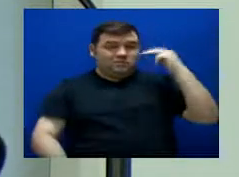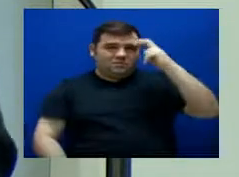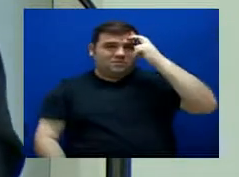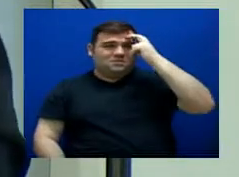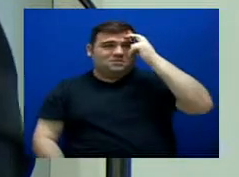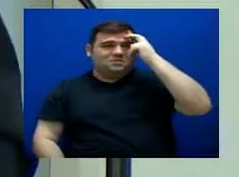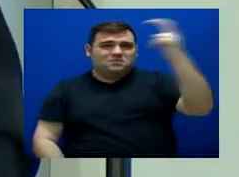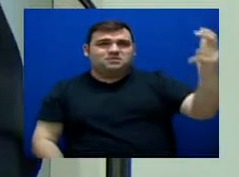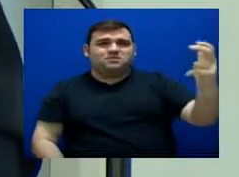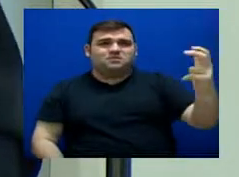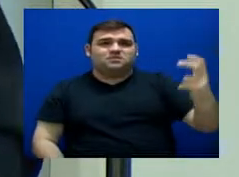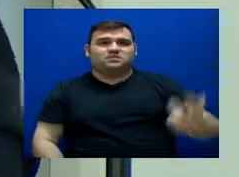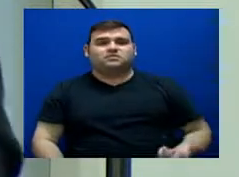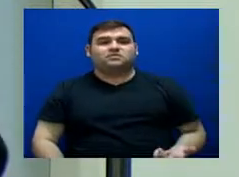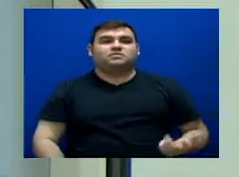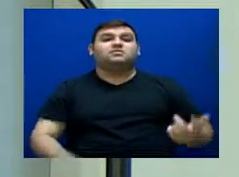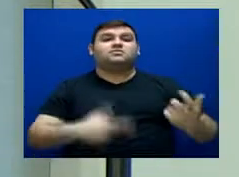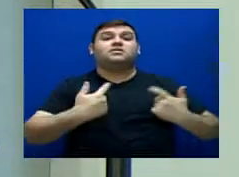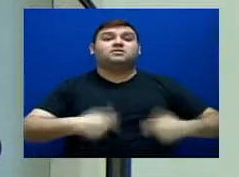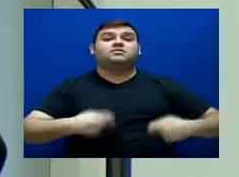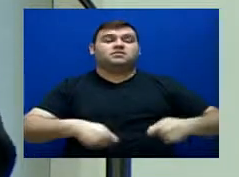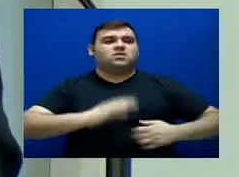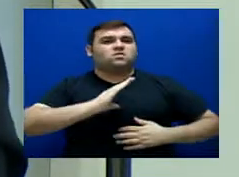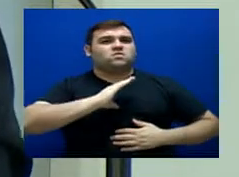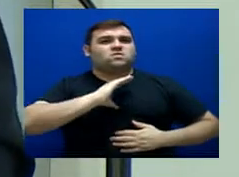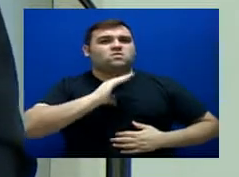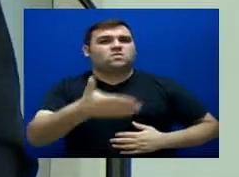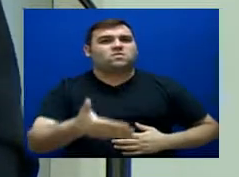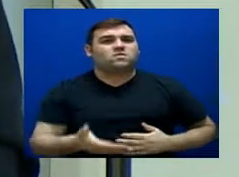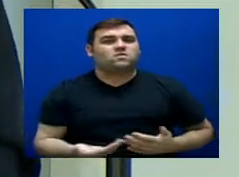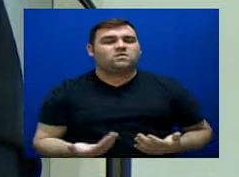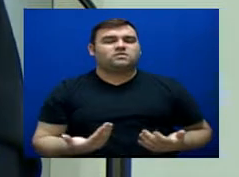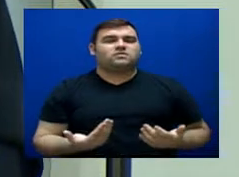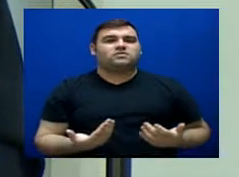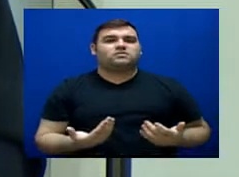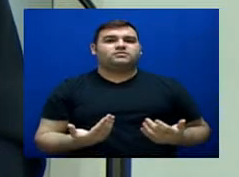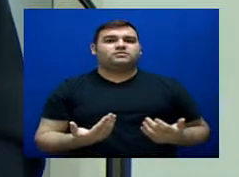inteligente, mas que tenha coragem